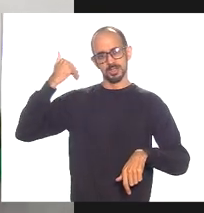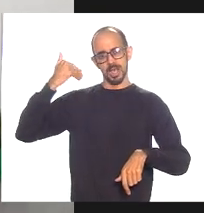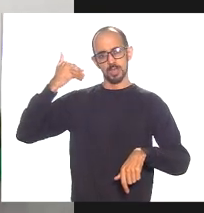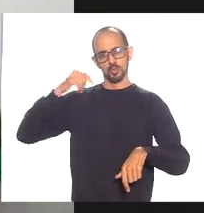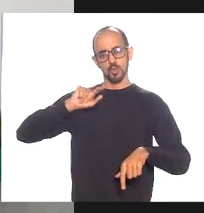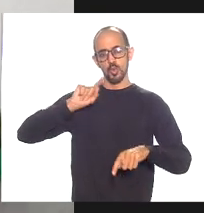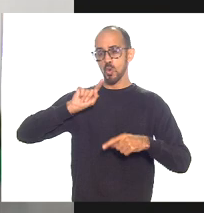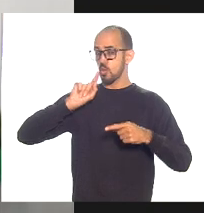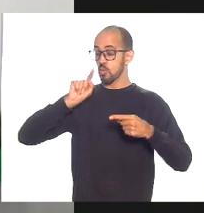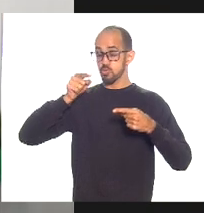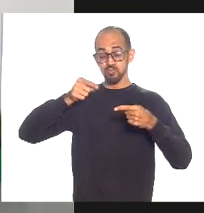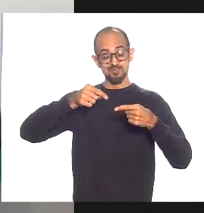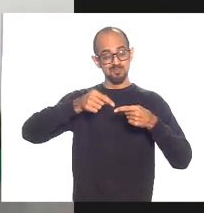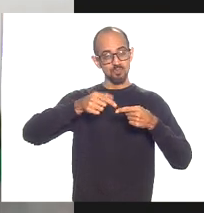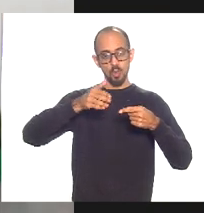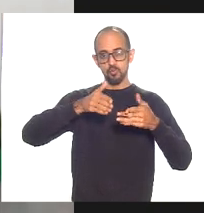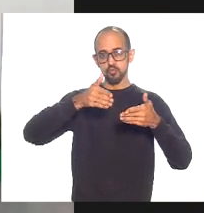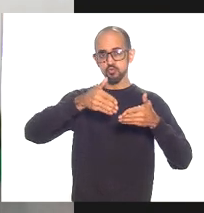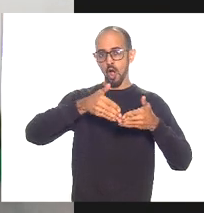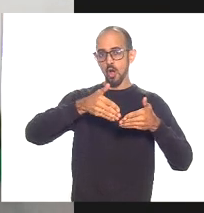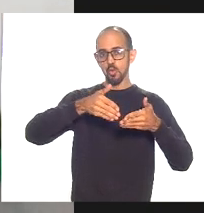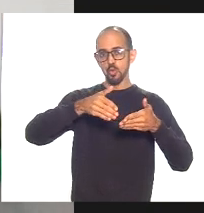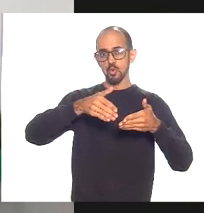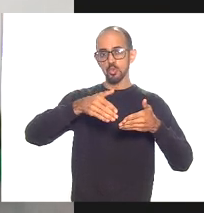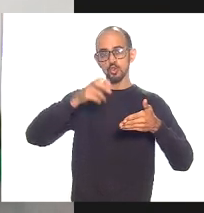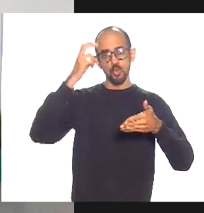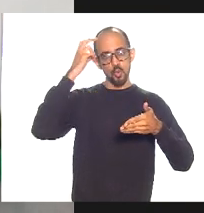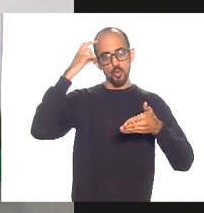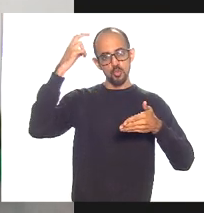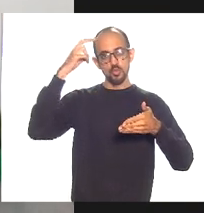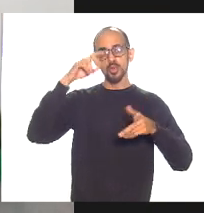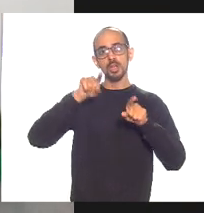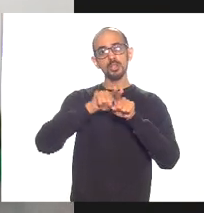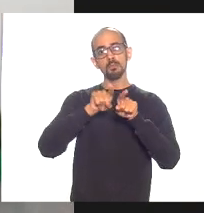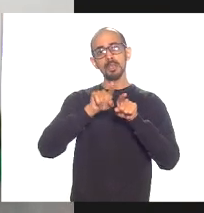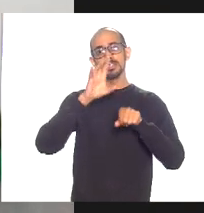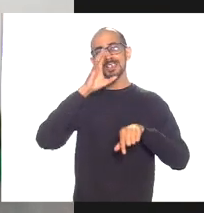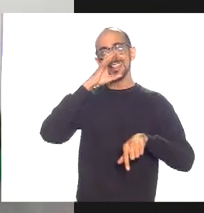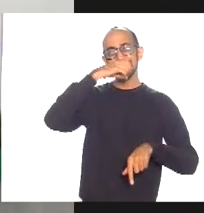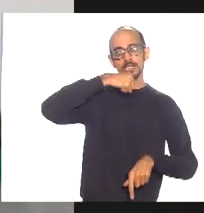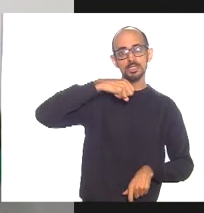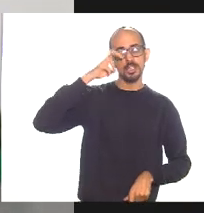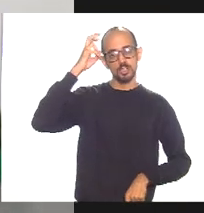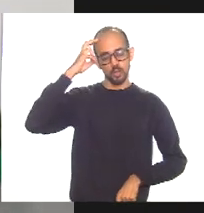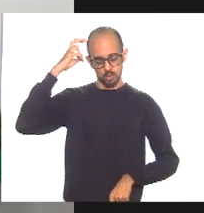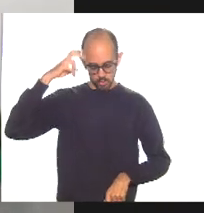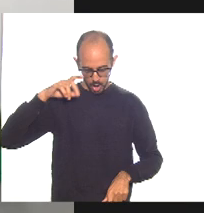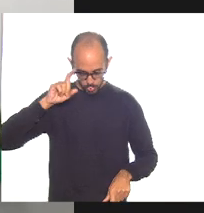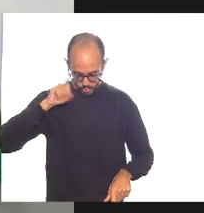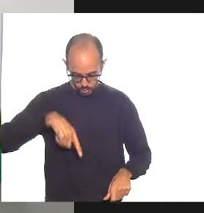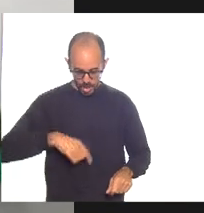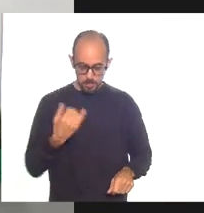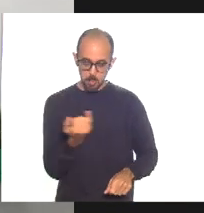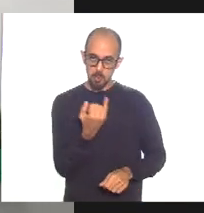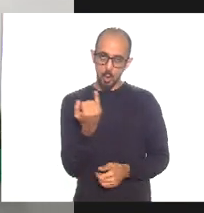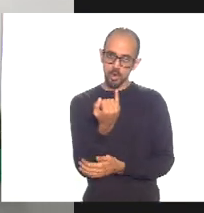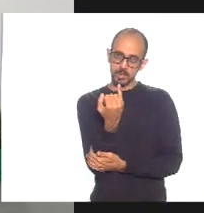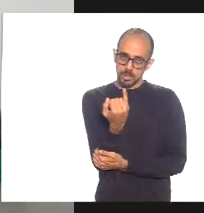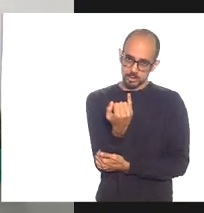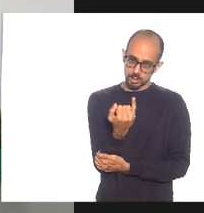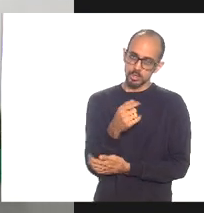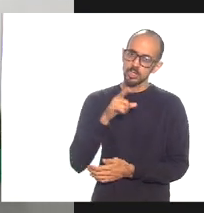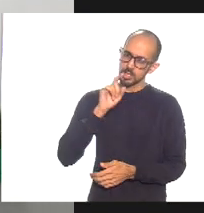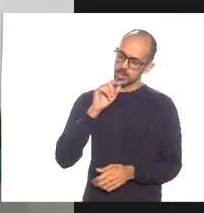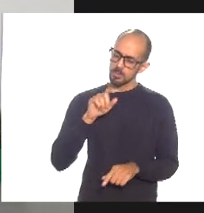foco de cultura, mas também foco de resistência cultural. Eu acho que esses são elementos centrais para a